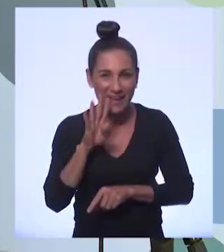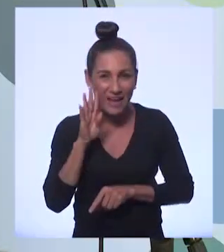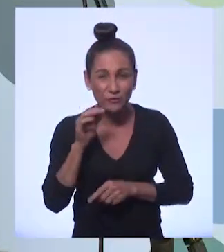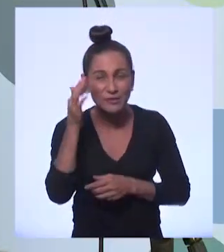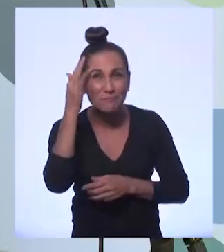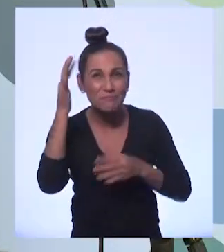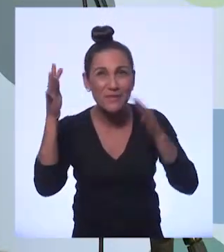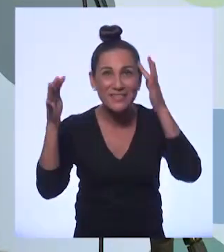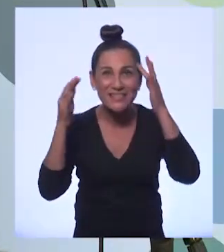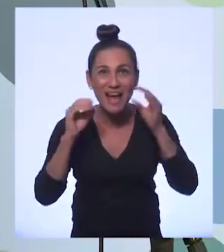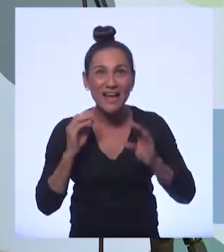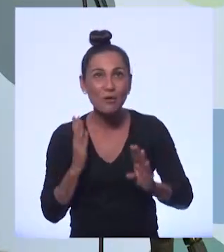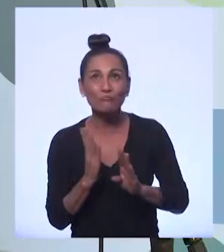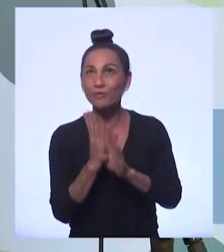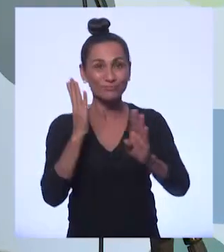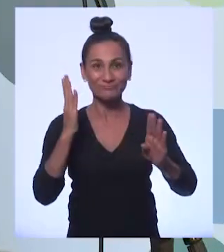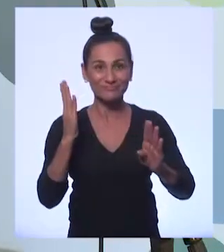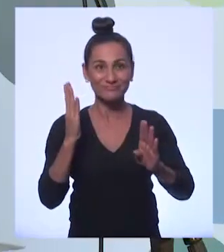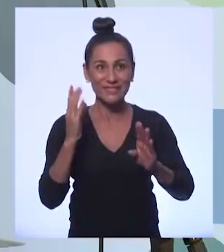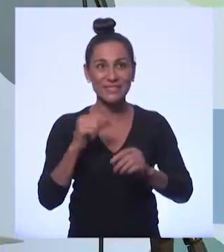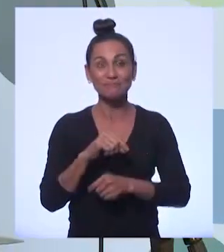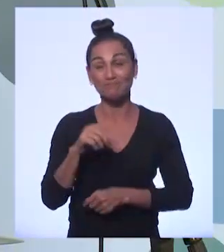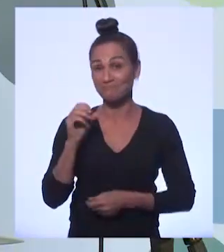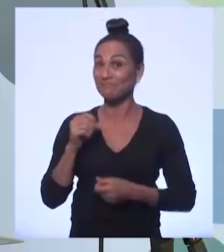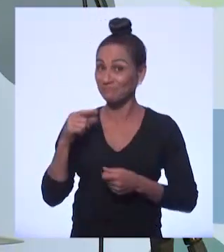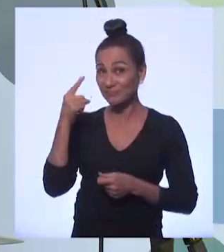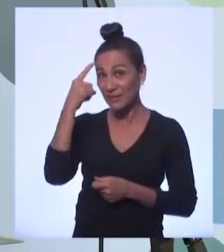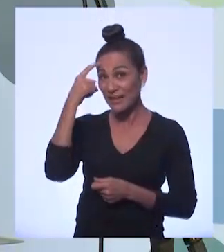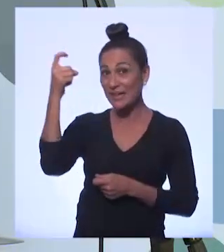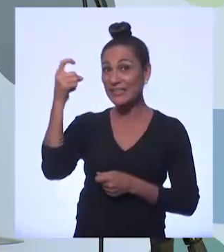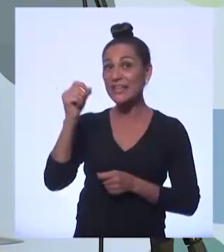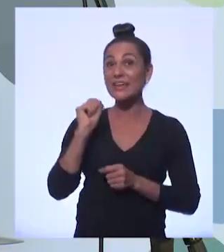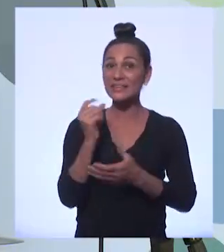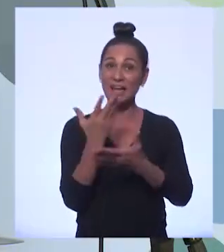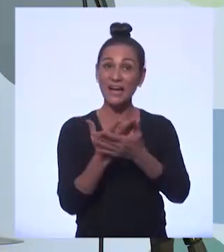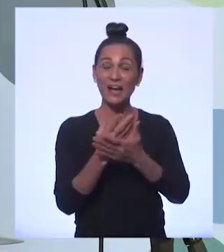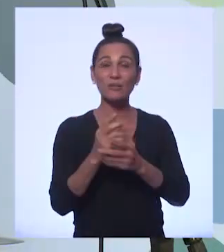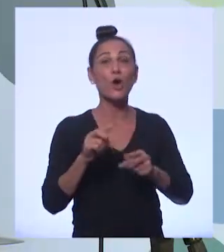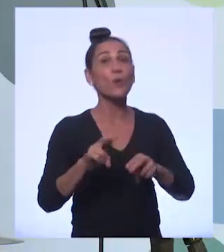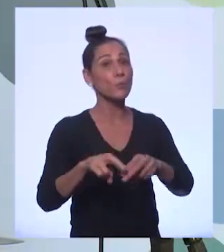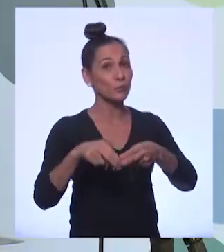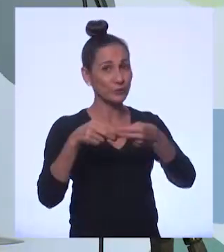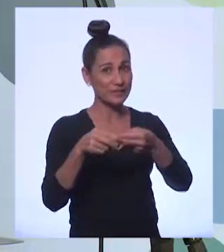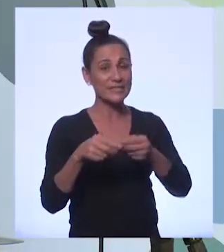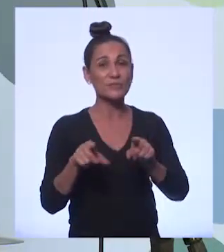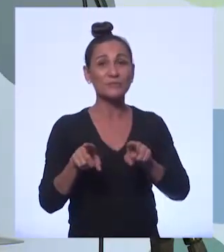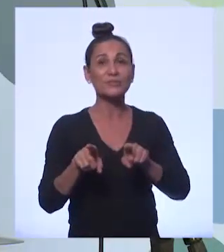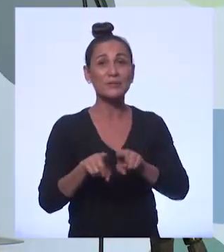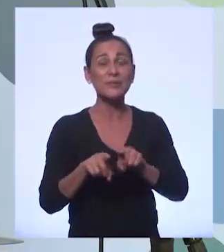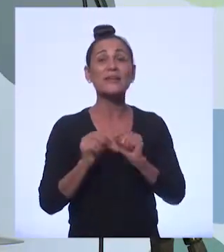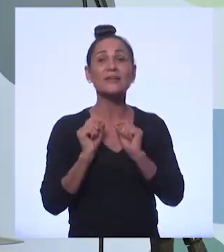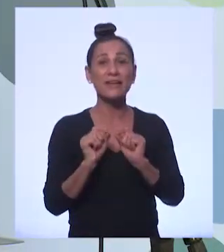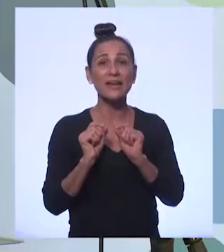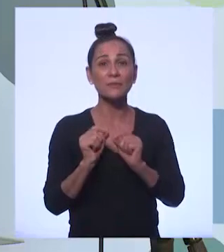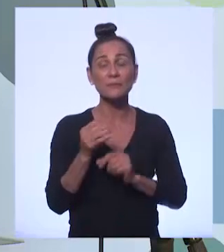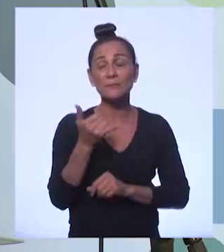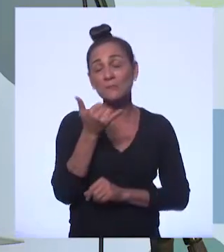verem a coisa acontecendo, né? Então, a ideia da aula é essa, e por isso eu quero até já